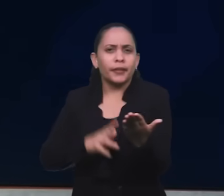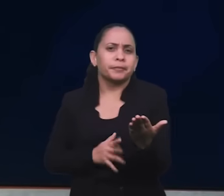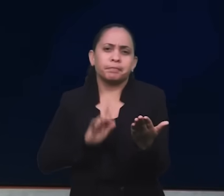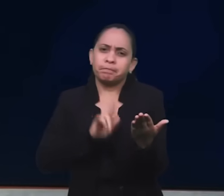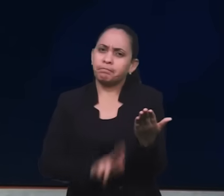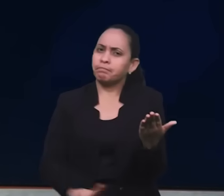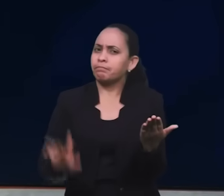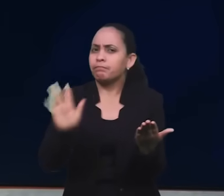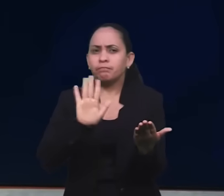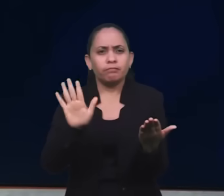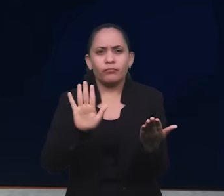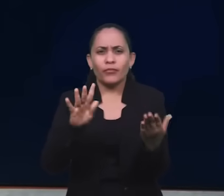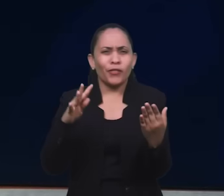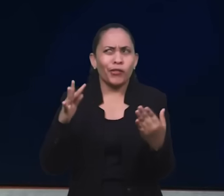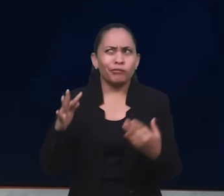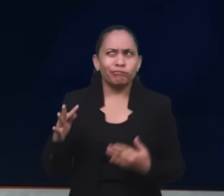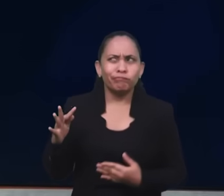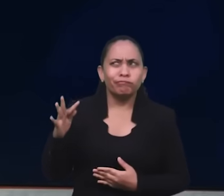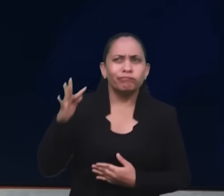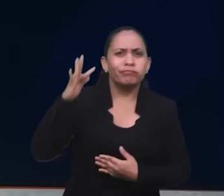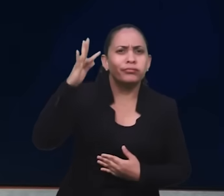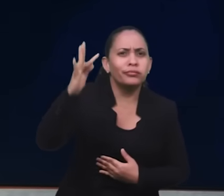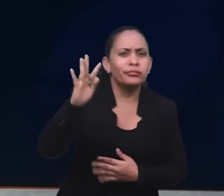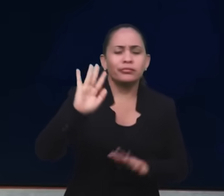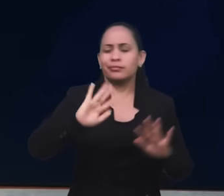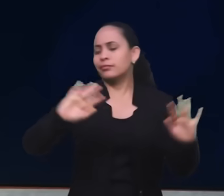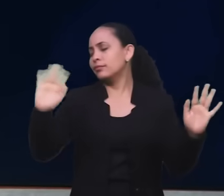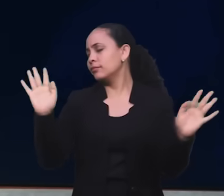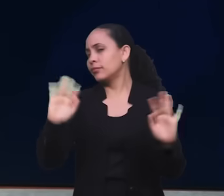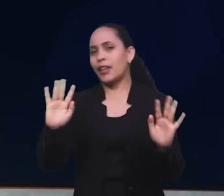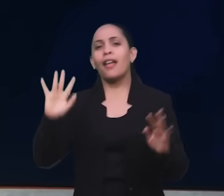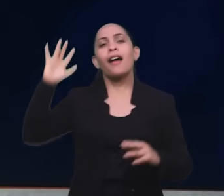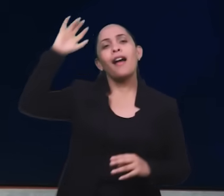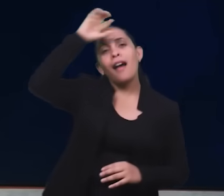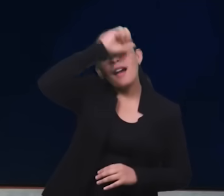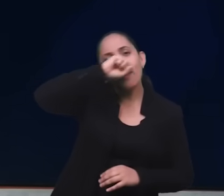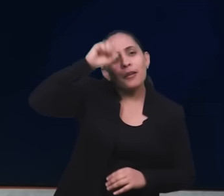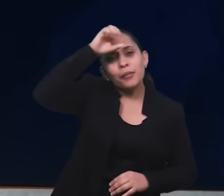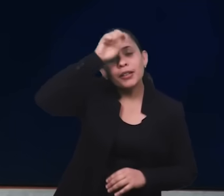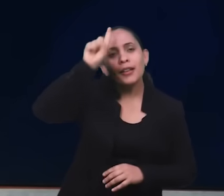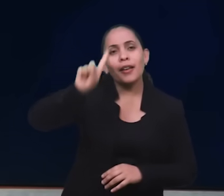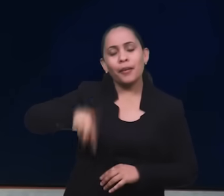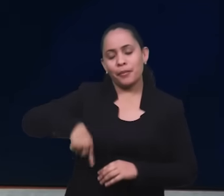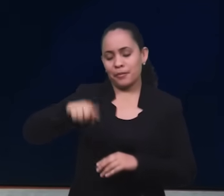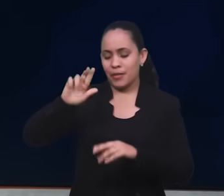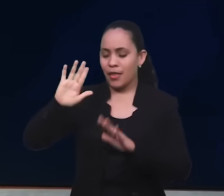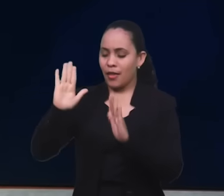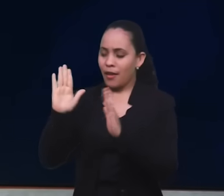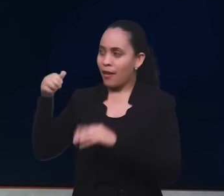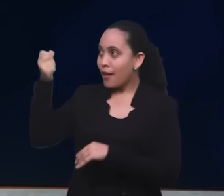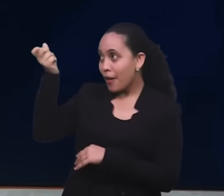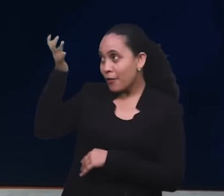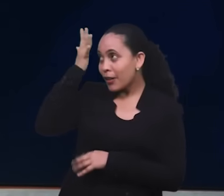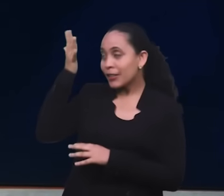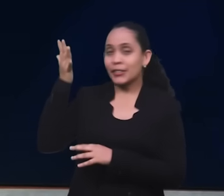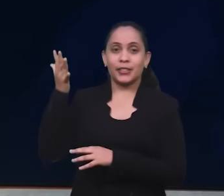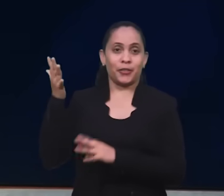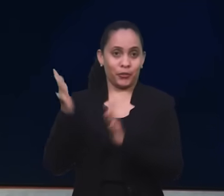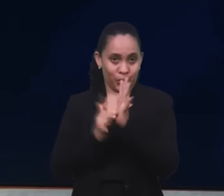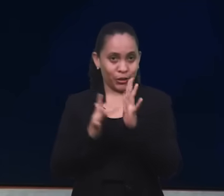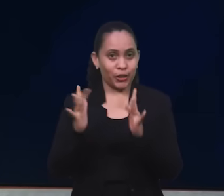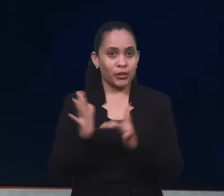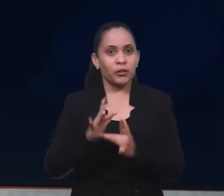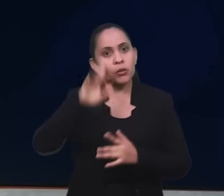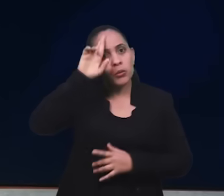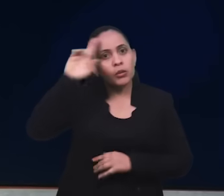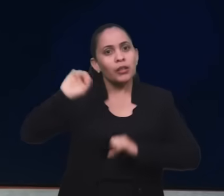que vai acontecer no futuro, não é nada disso. É aprender através da revelação do Espírito Santo, é o Senhor